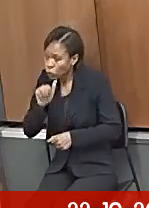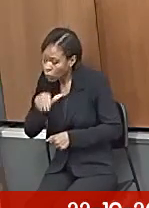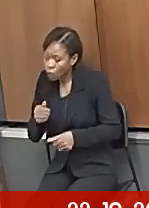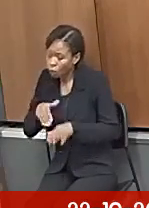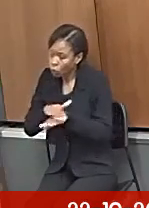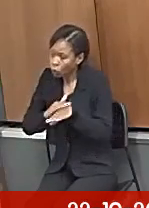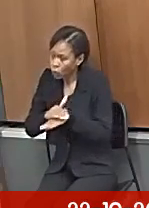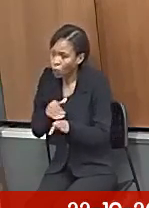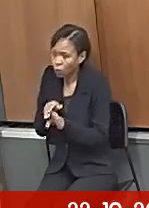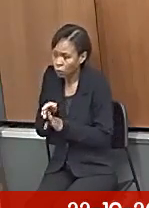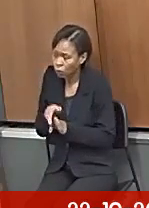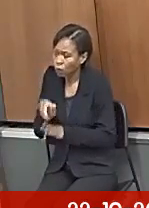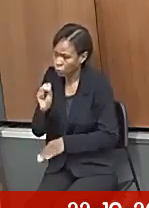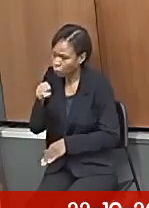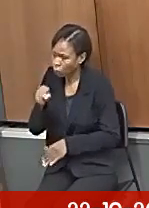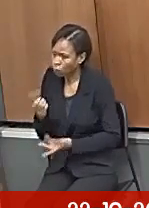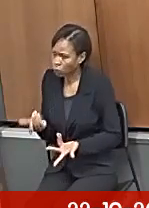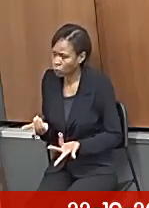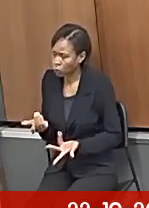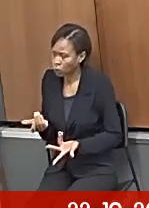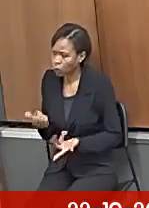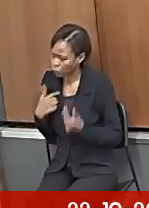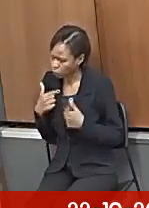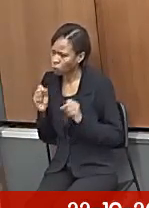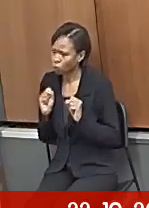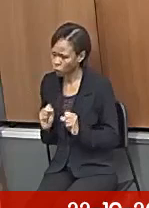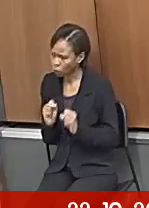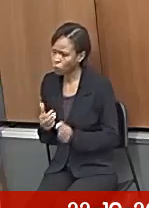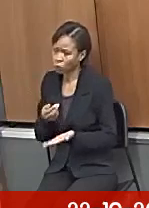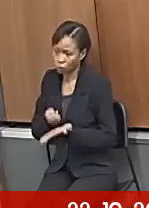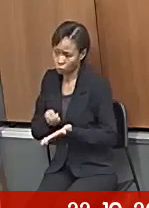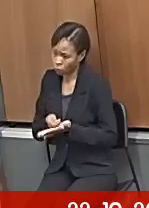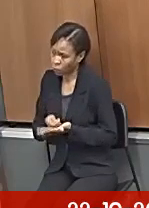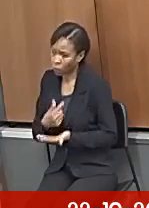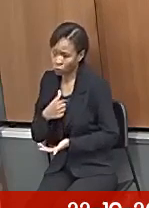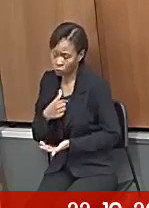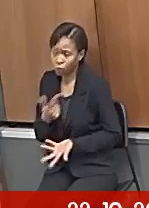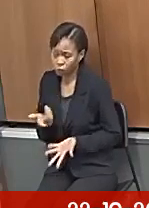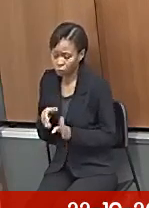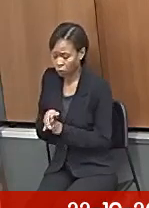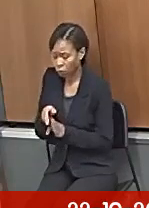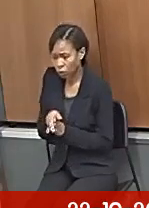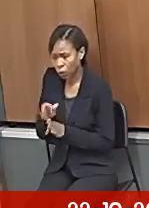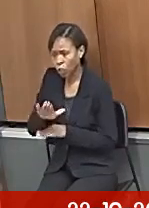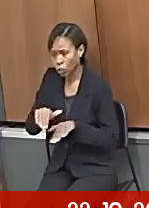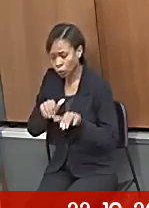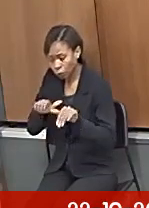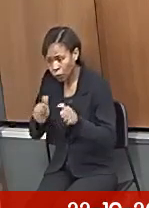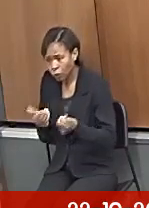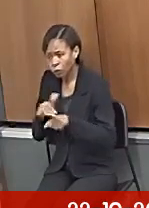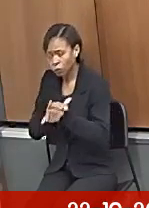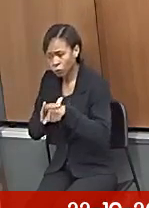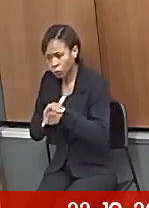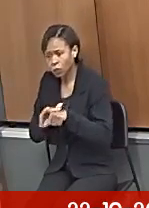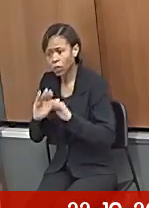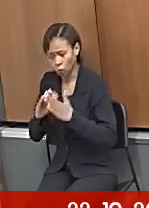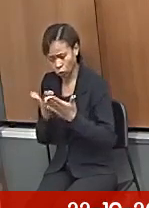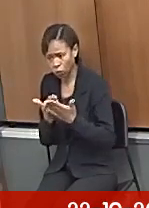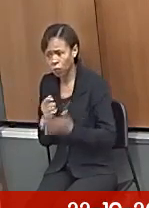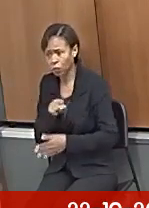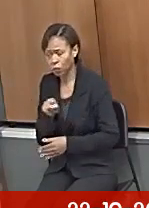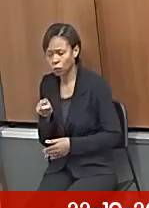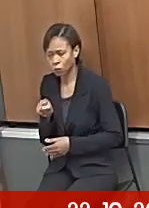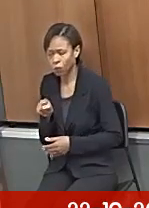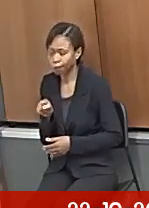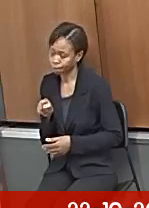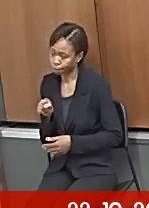conversar. Não me custa, eu acho que é minha obrigação, inclusive, orientar, chamar e conversar. Então,